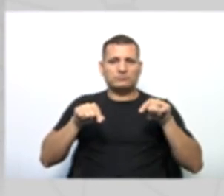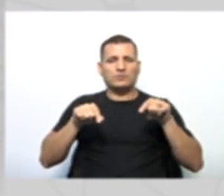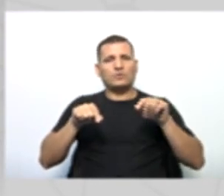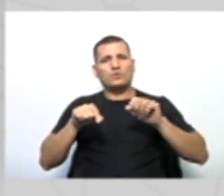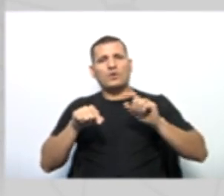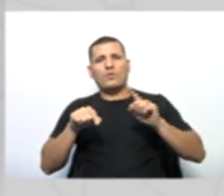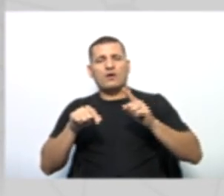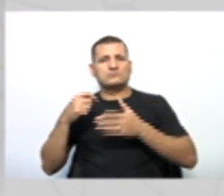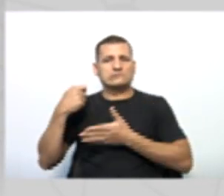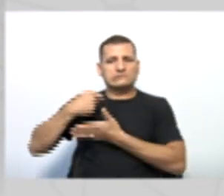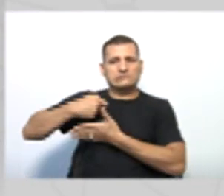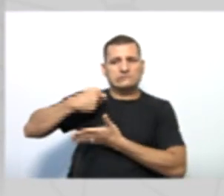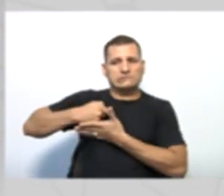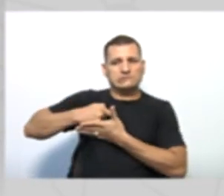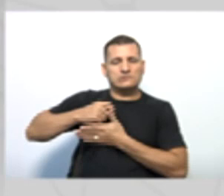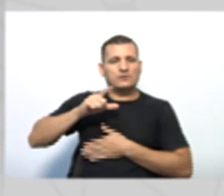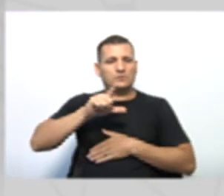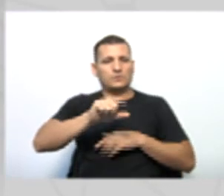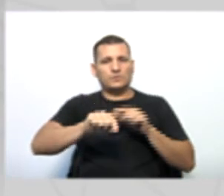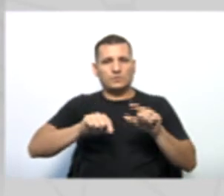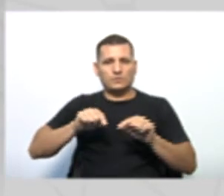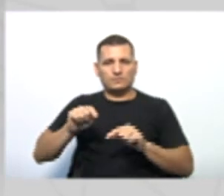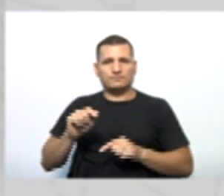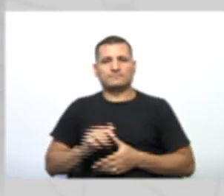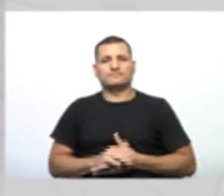ou coagido por alguma força externa.